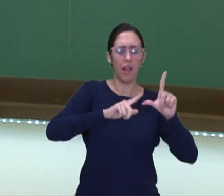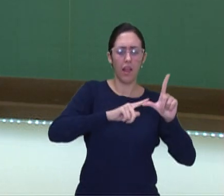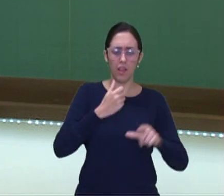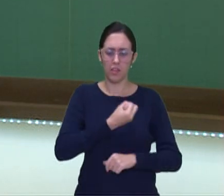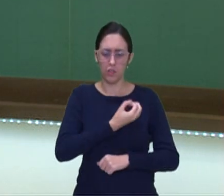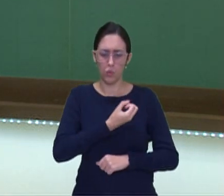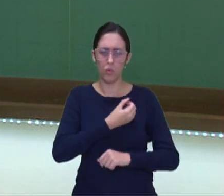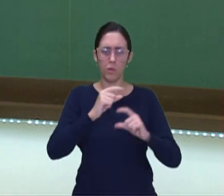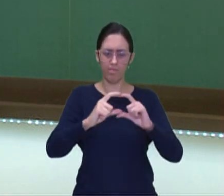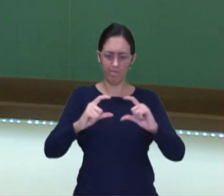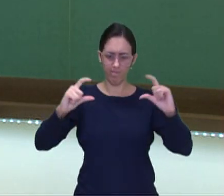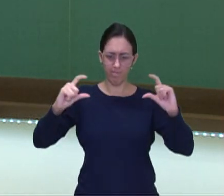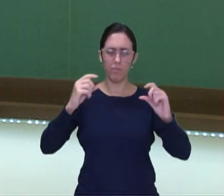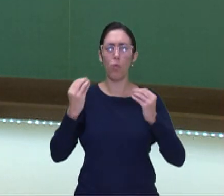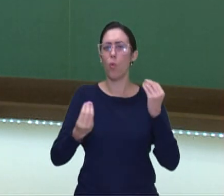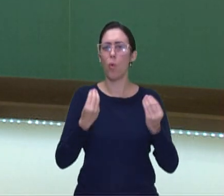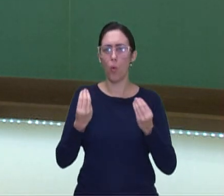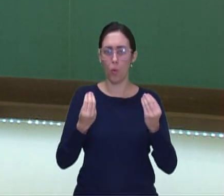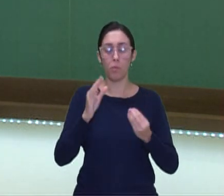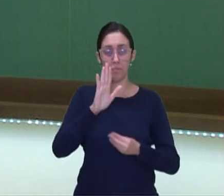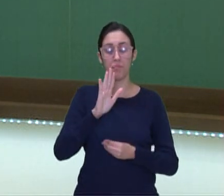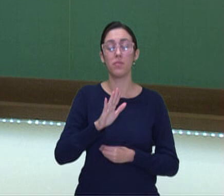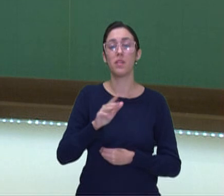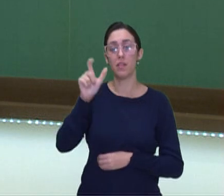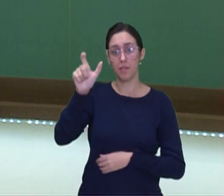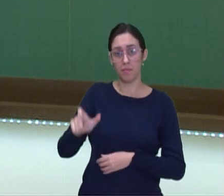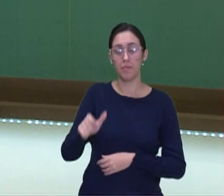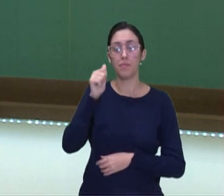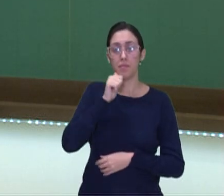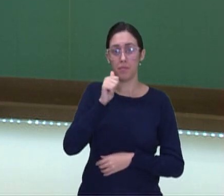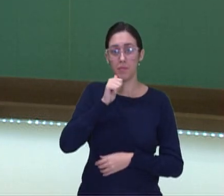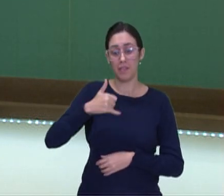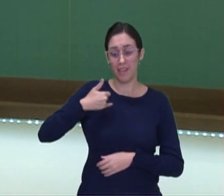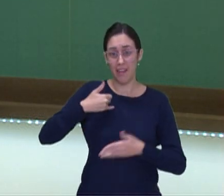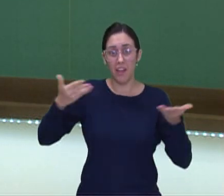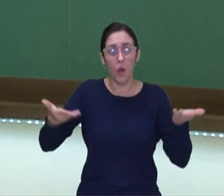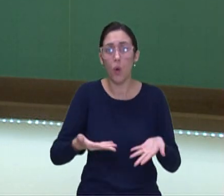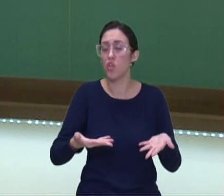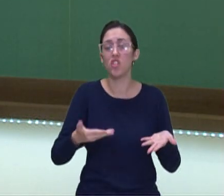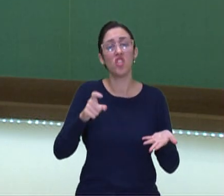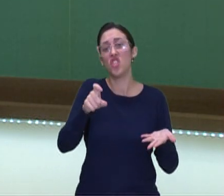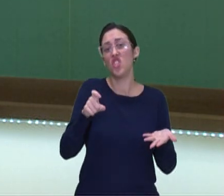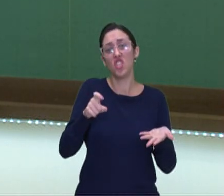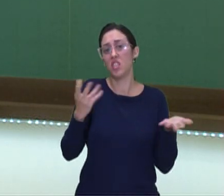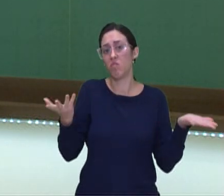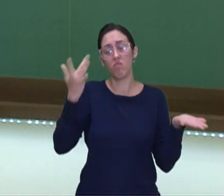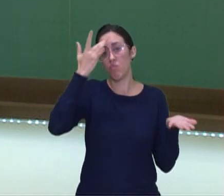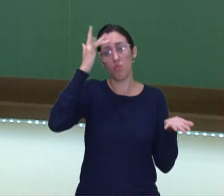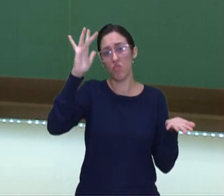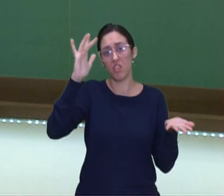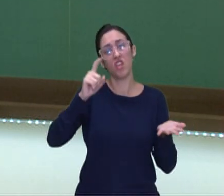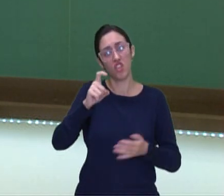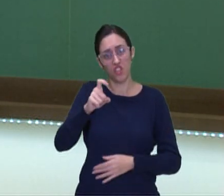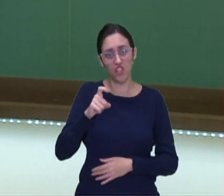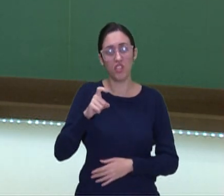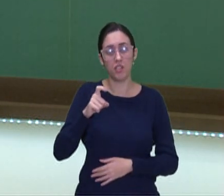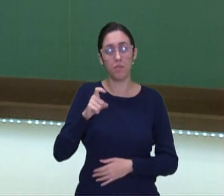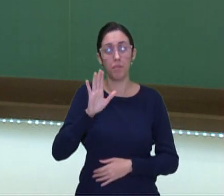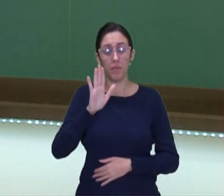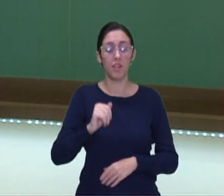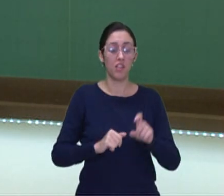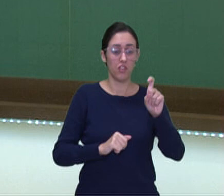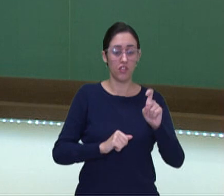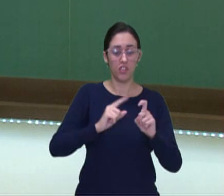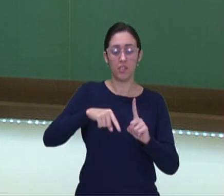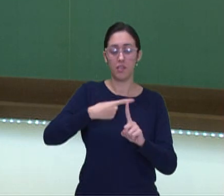essa situação? Bom, a idade que a Karina tem hoje é X. O que mais eu sei? Que X aumentando 5